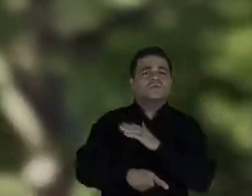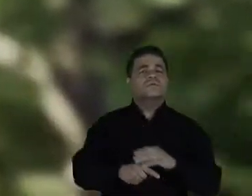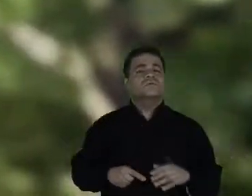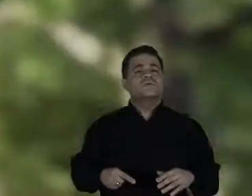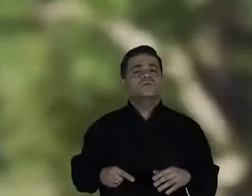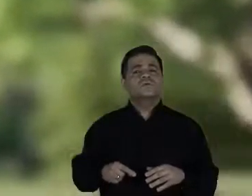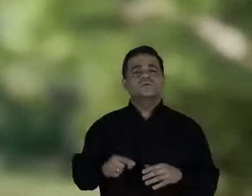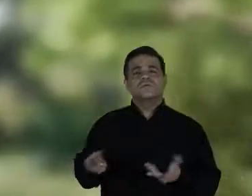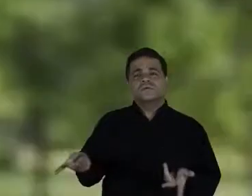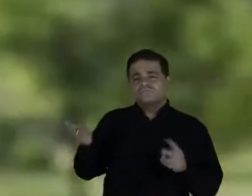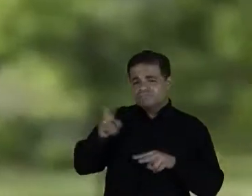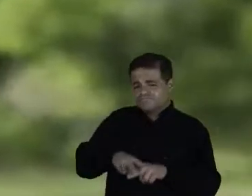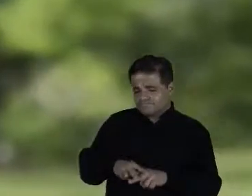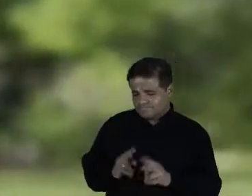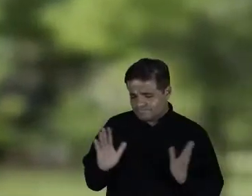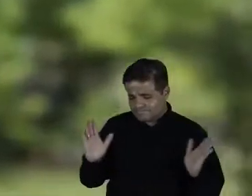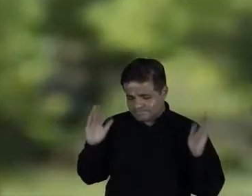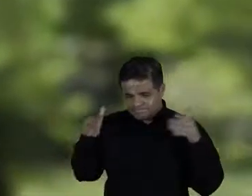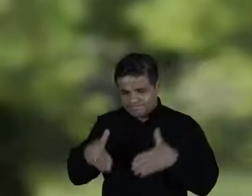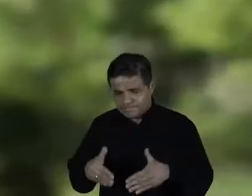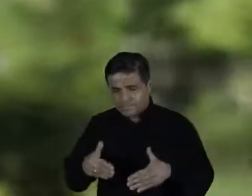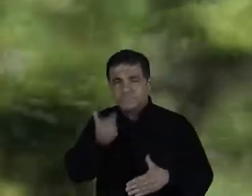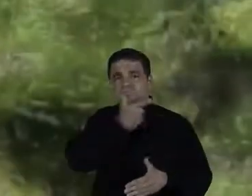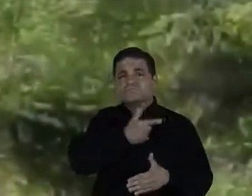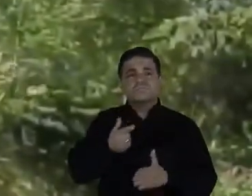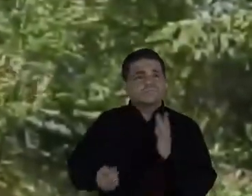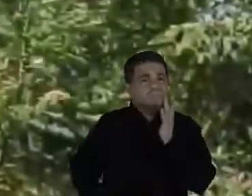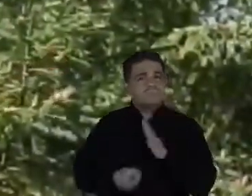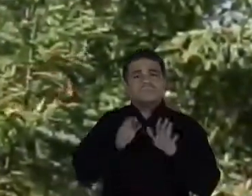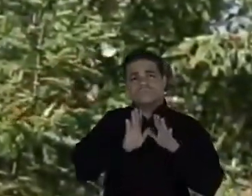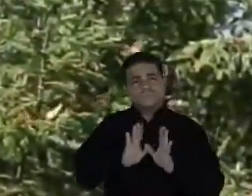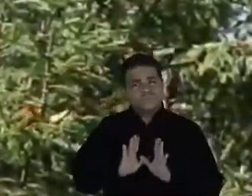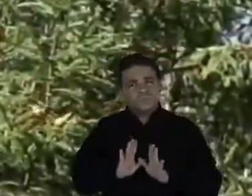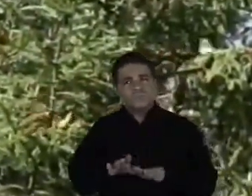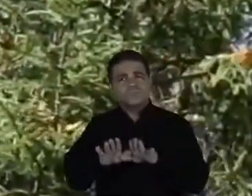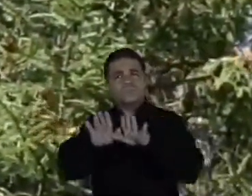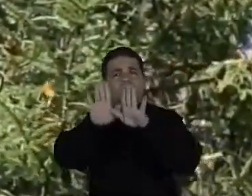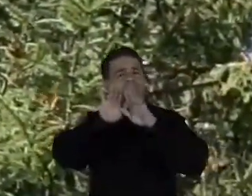O confinamento total consegue produzir um voo continental.